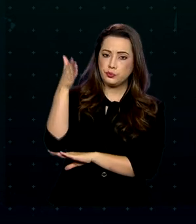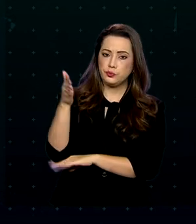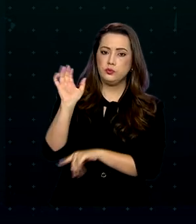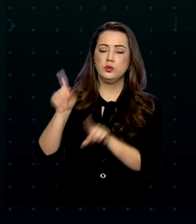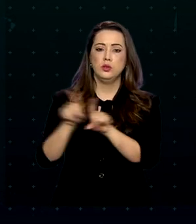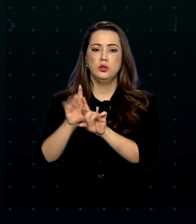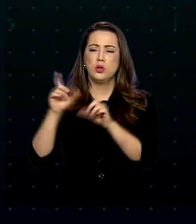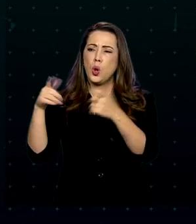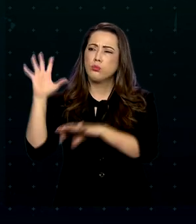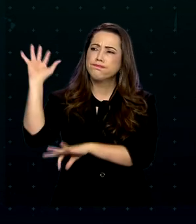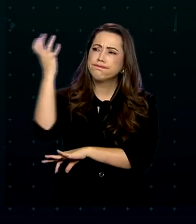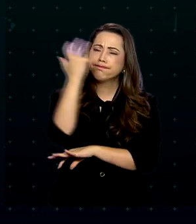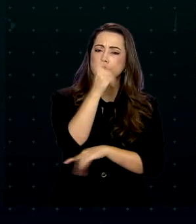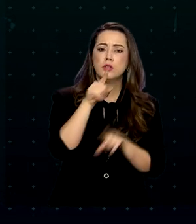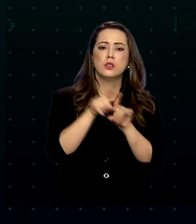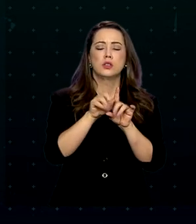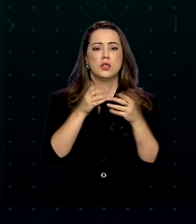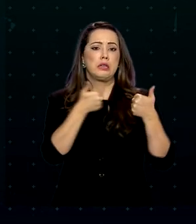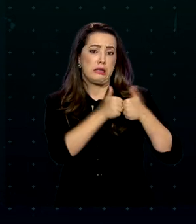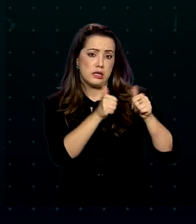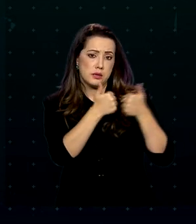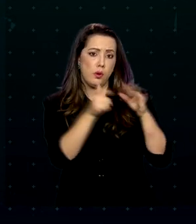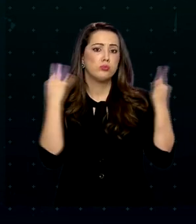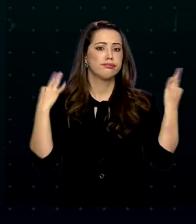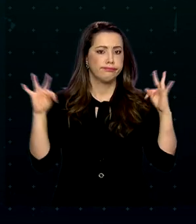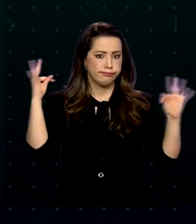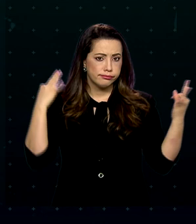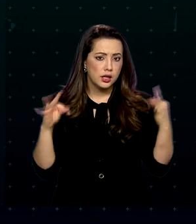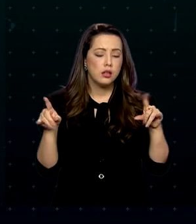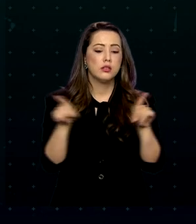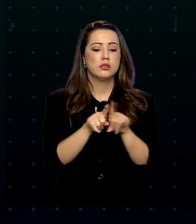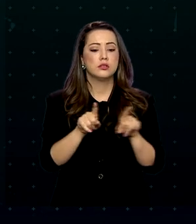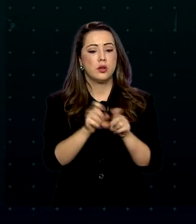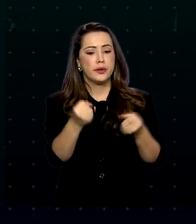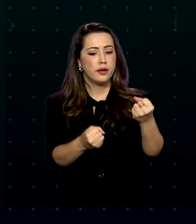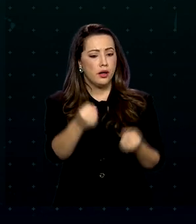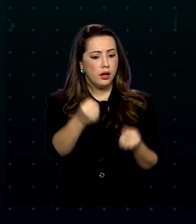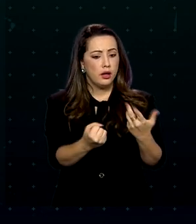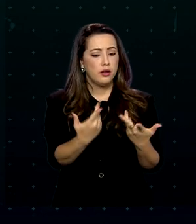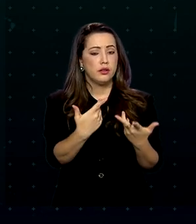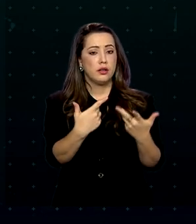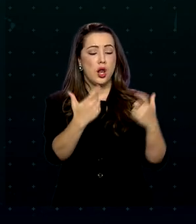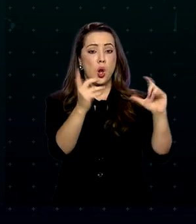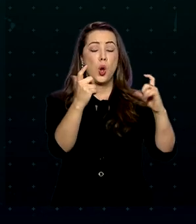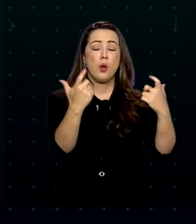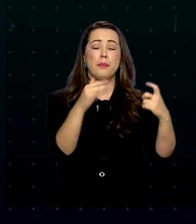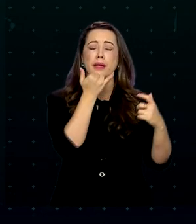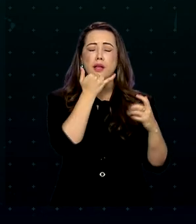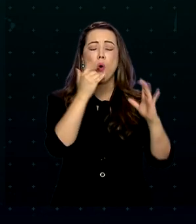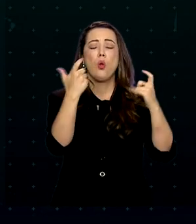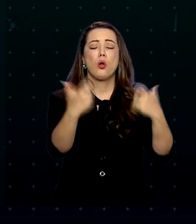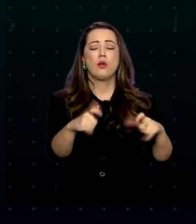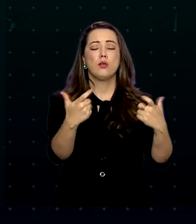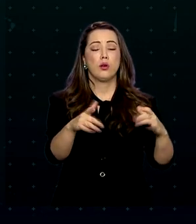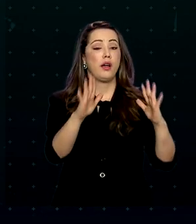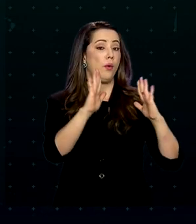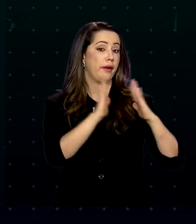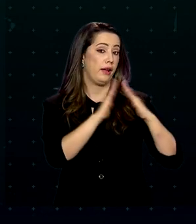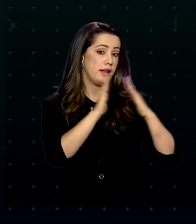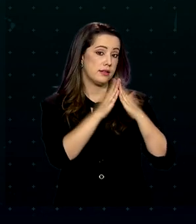parques temáticos, transportadoras turísticas, casas de espetáculos e centros de convenções,